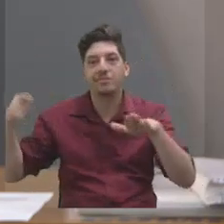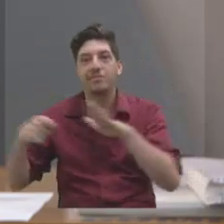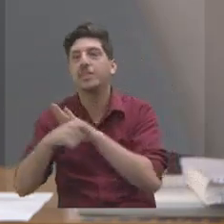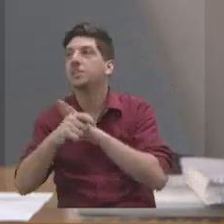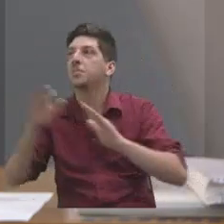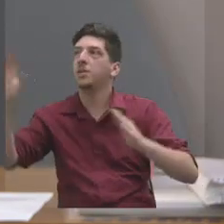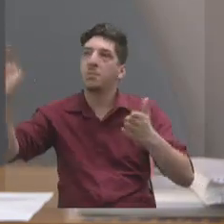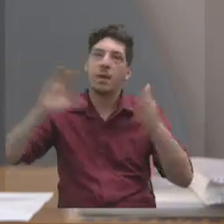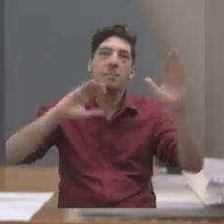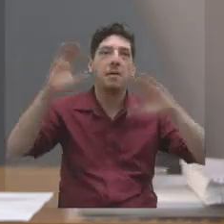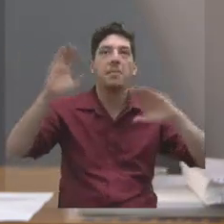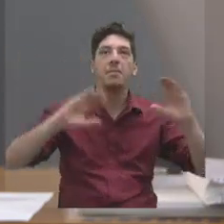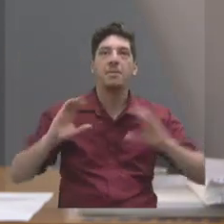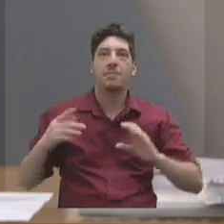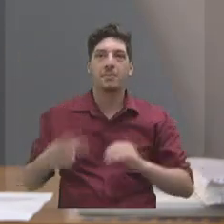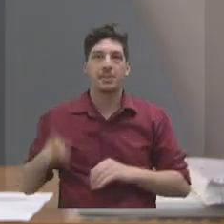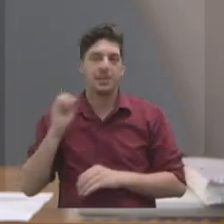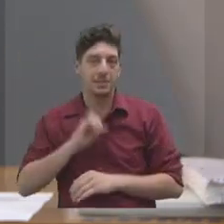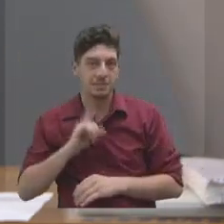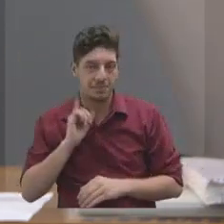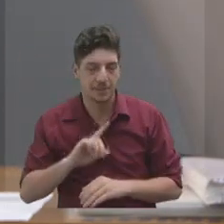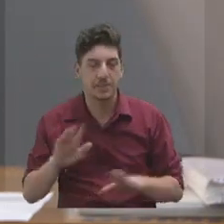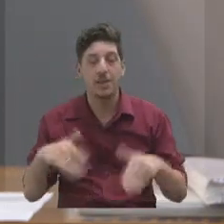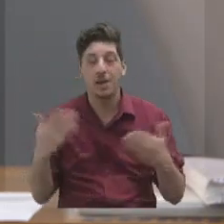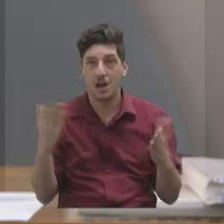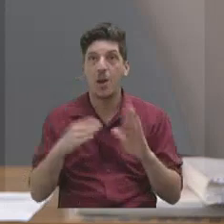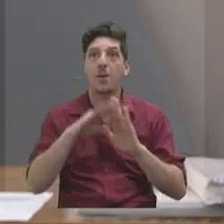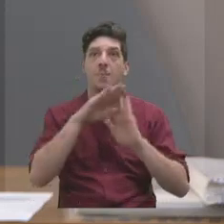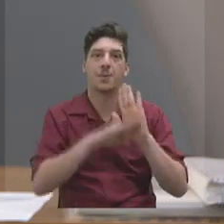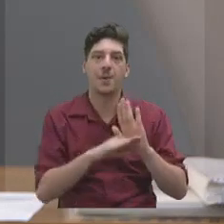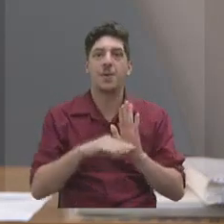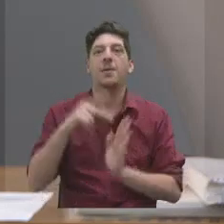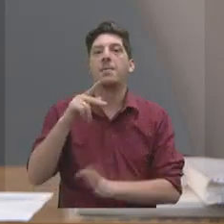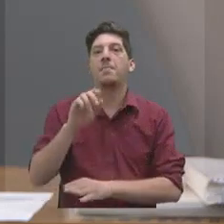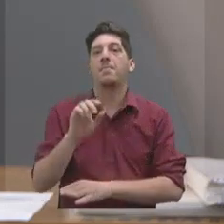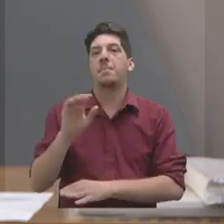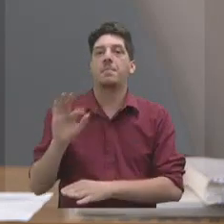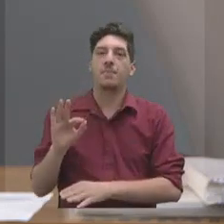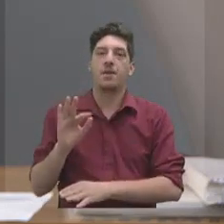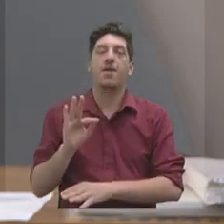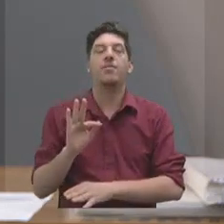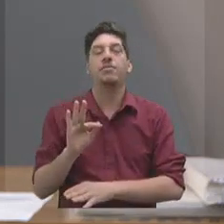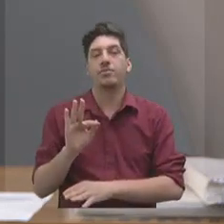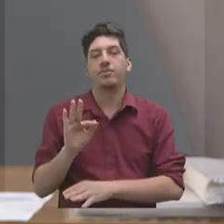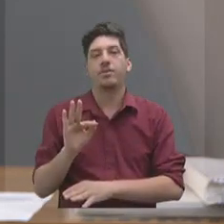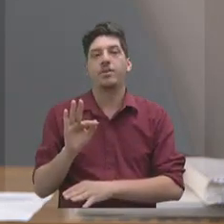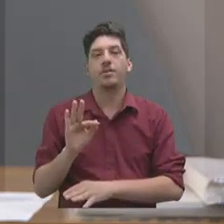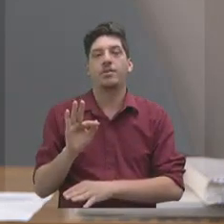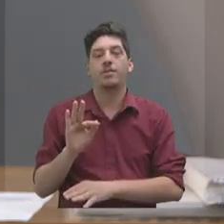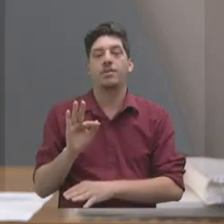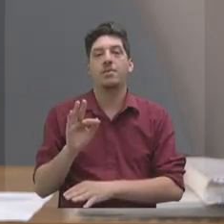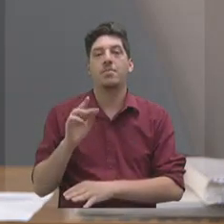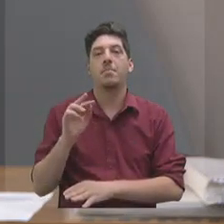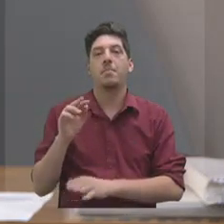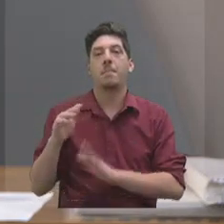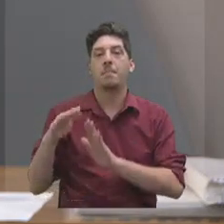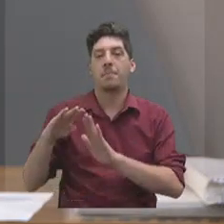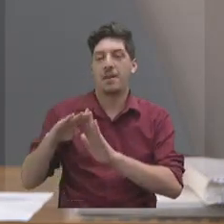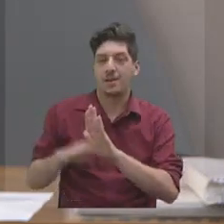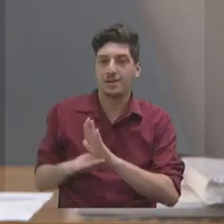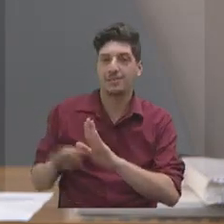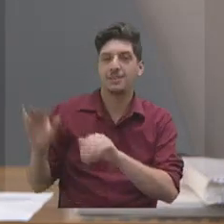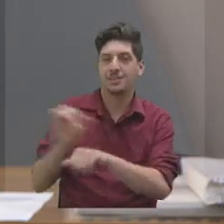o nosso estado né então dentro do nosso programa né do PF né do nosso plano estratégico Ferroviário um dos trechos aqui que a gente vê